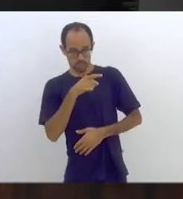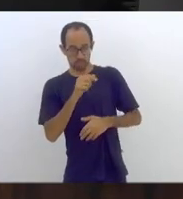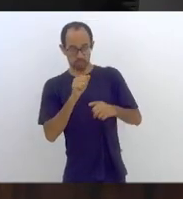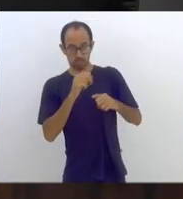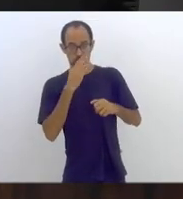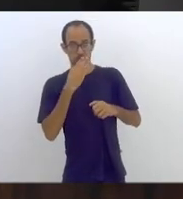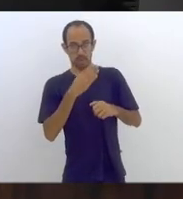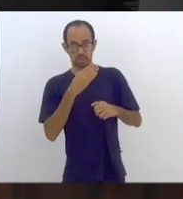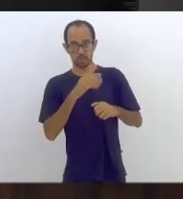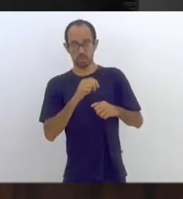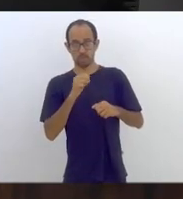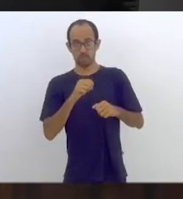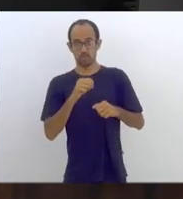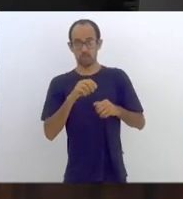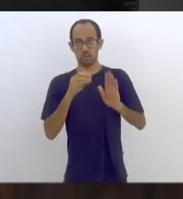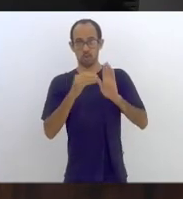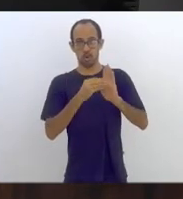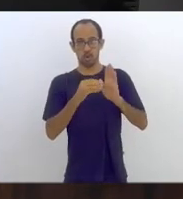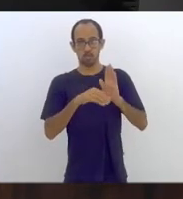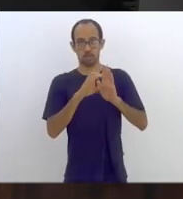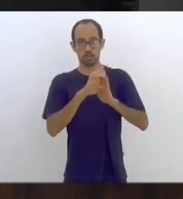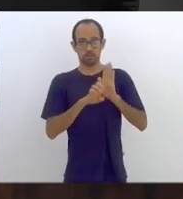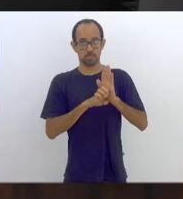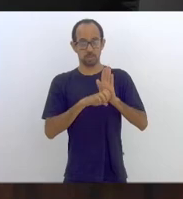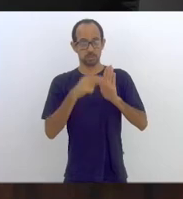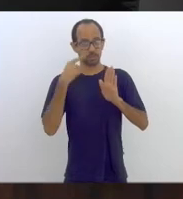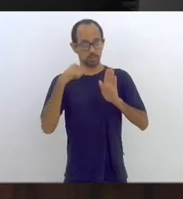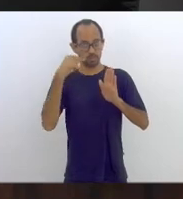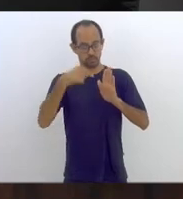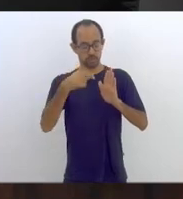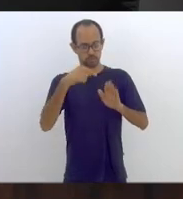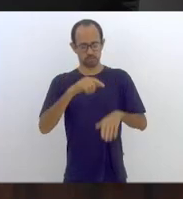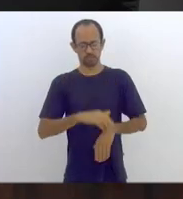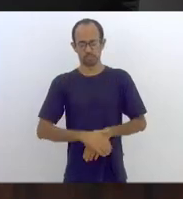eu ponho na porta no mínimo receber as emendas na próxima semana